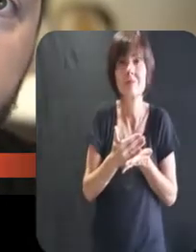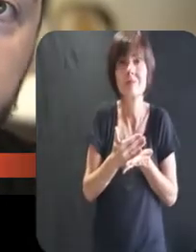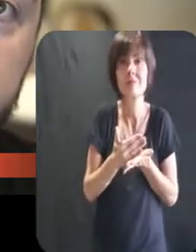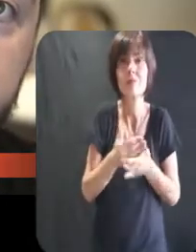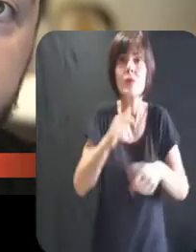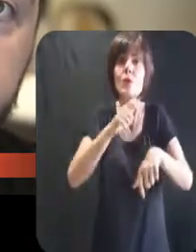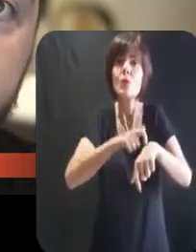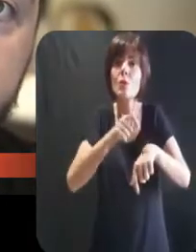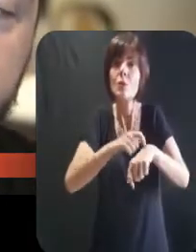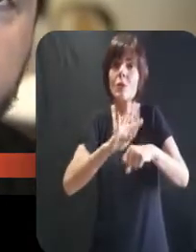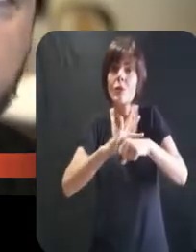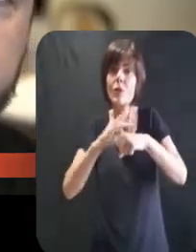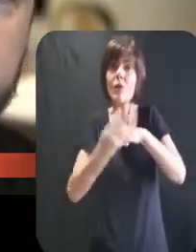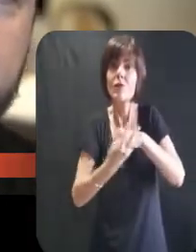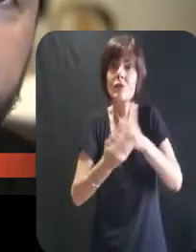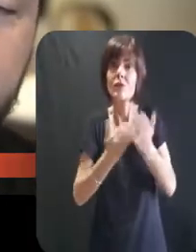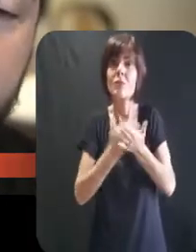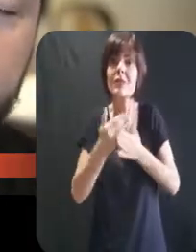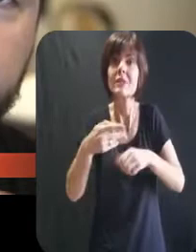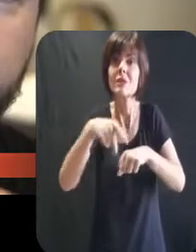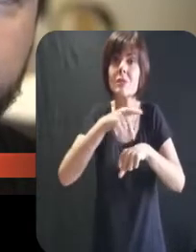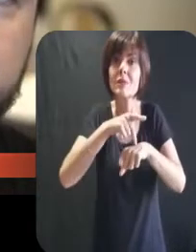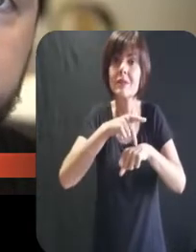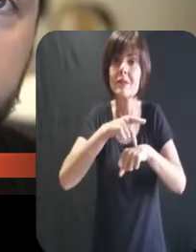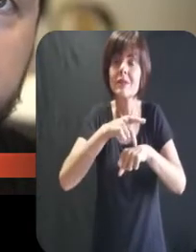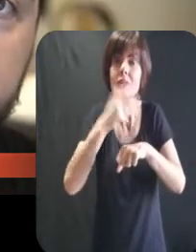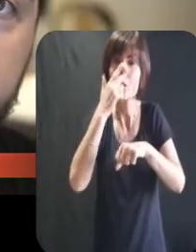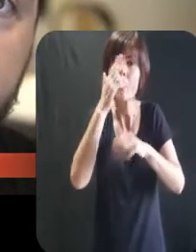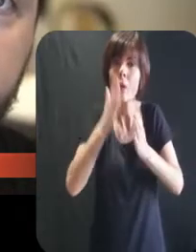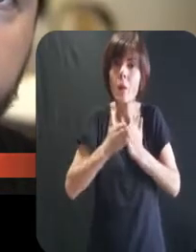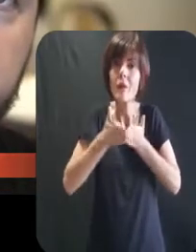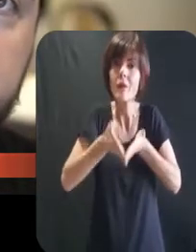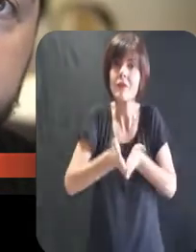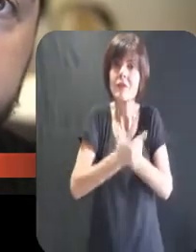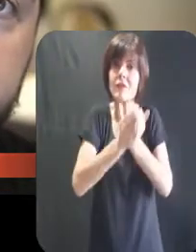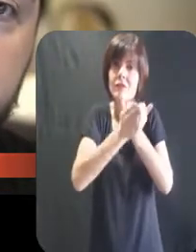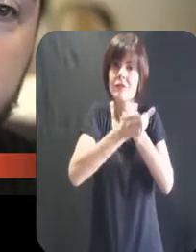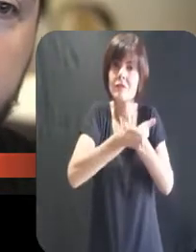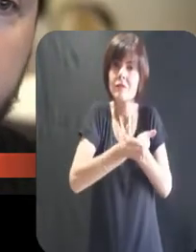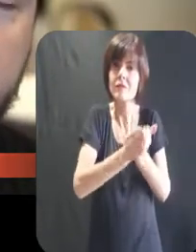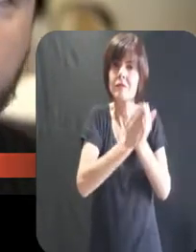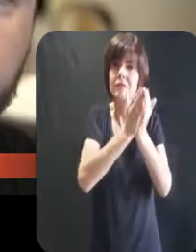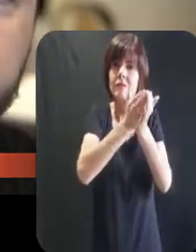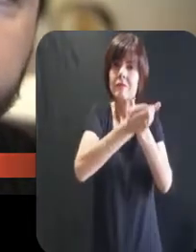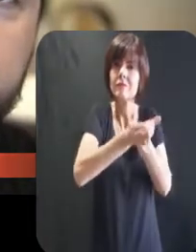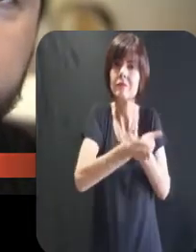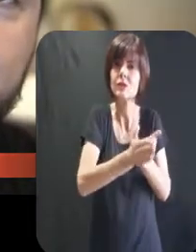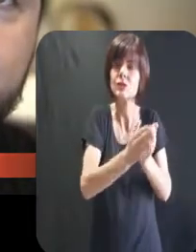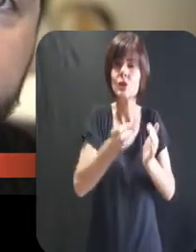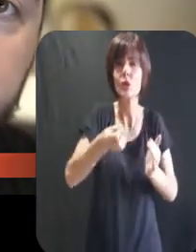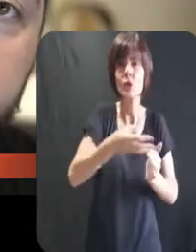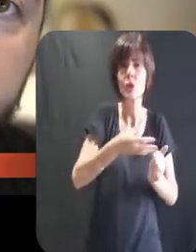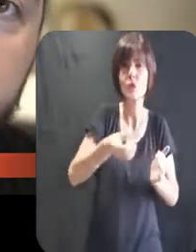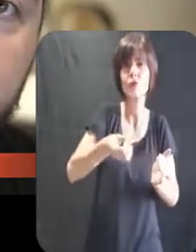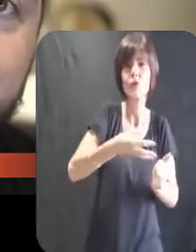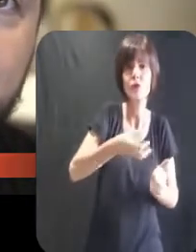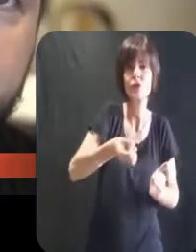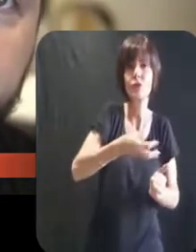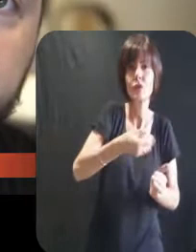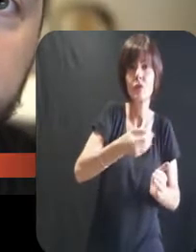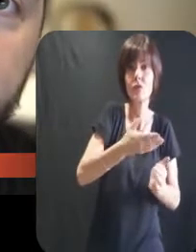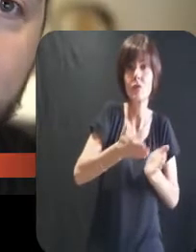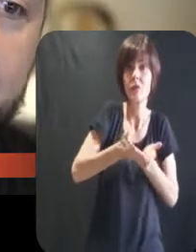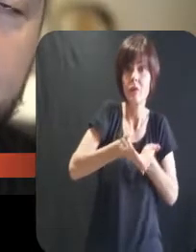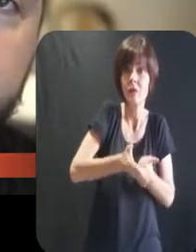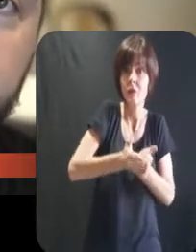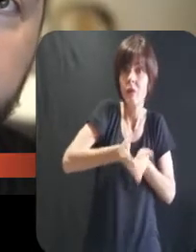estão no começo dessa pandemia ainda. A gente tem que entender quando o Covid entra num país como se fosse um navio